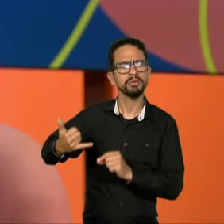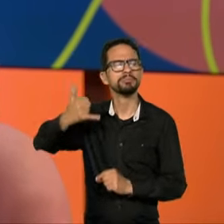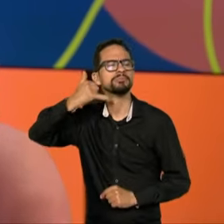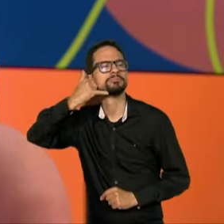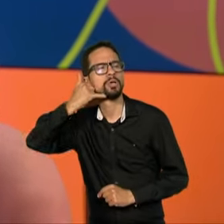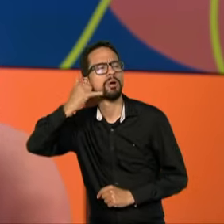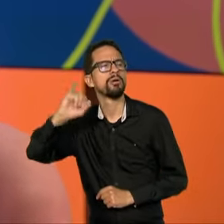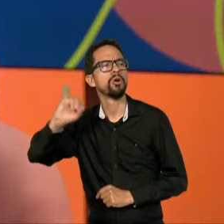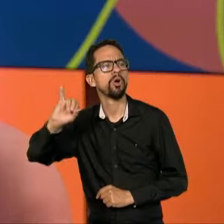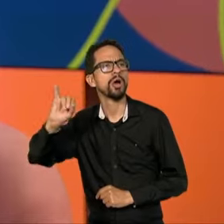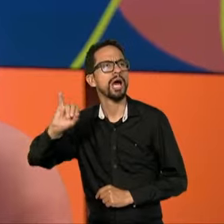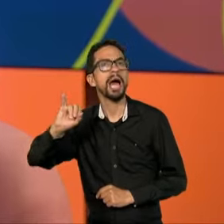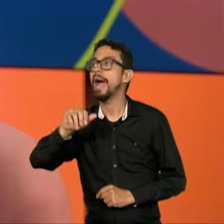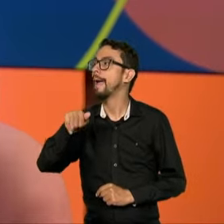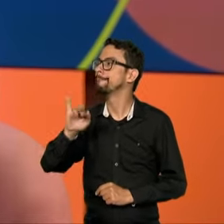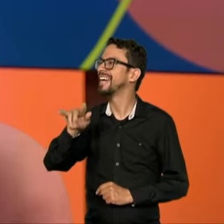Pera?